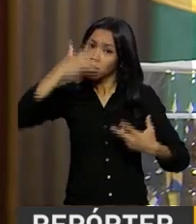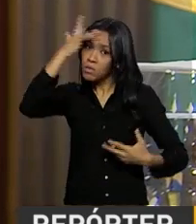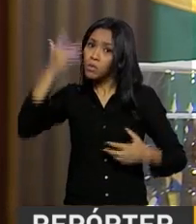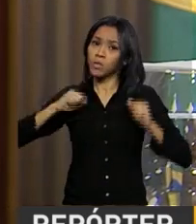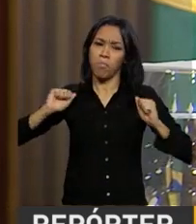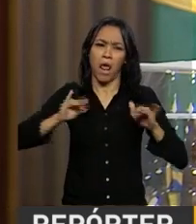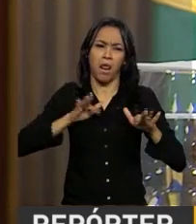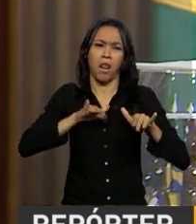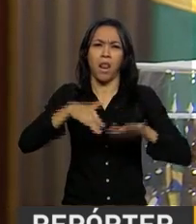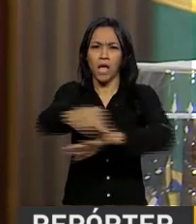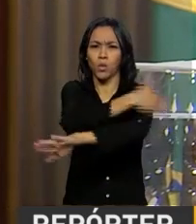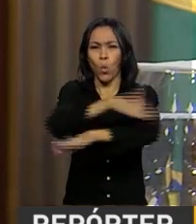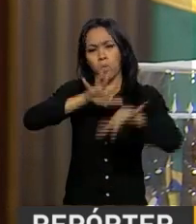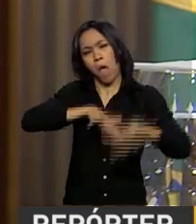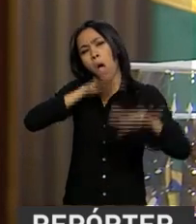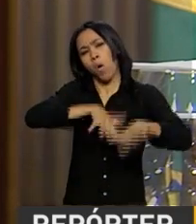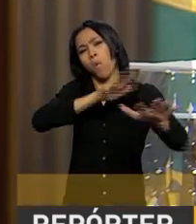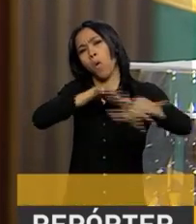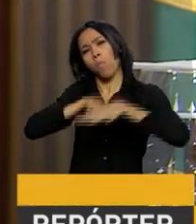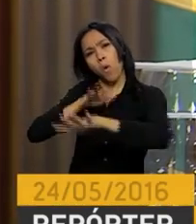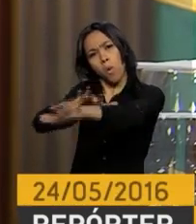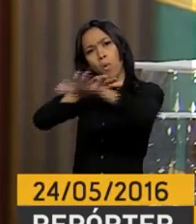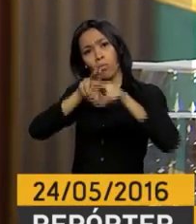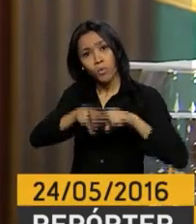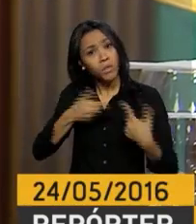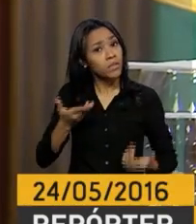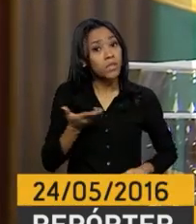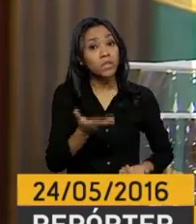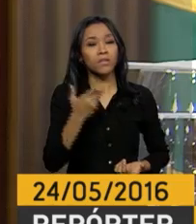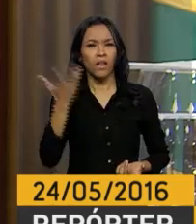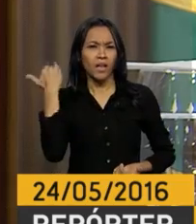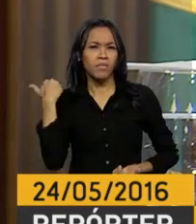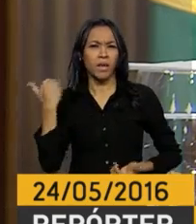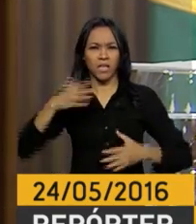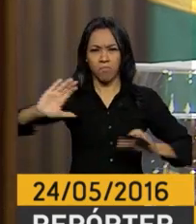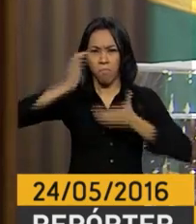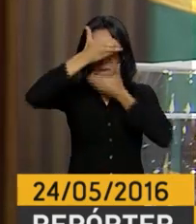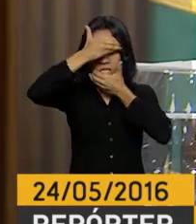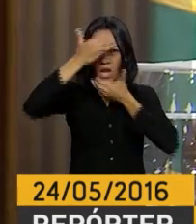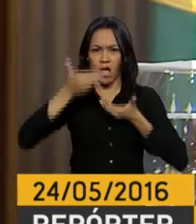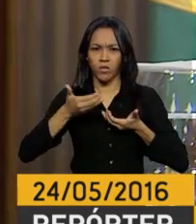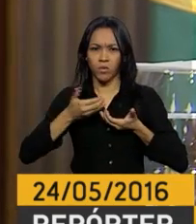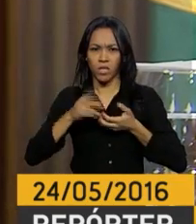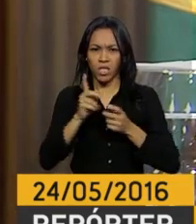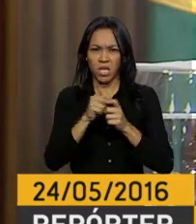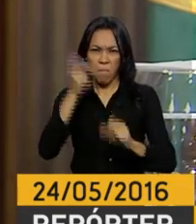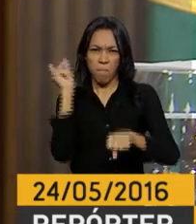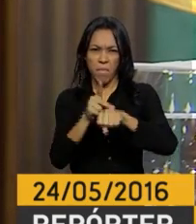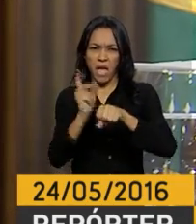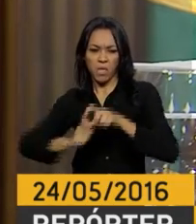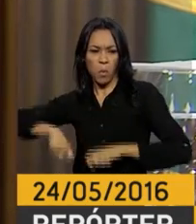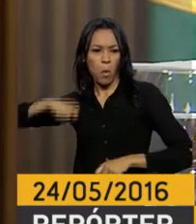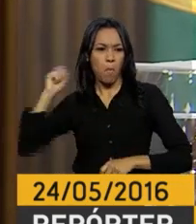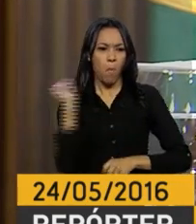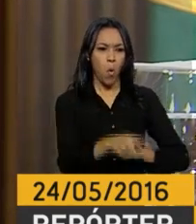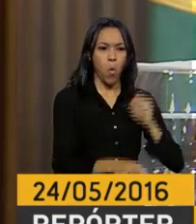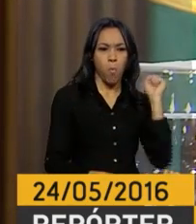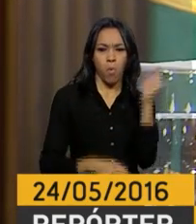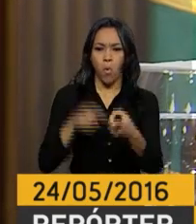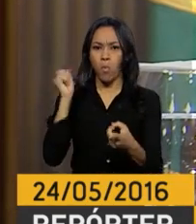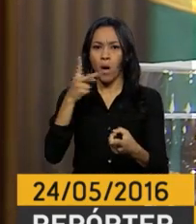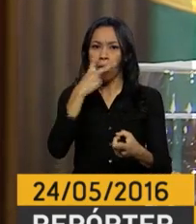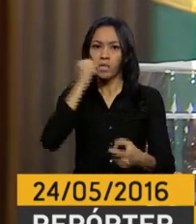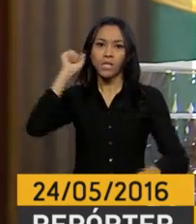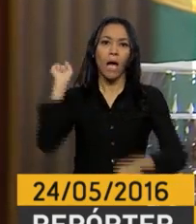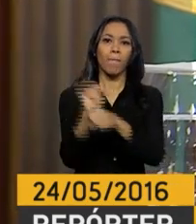densidade? Quando surgiram os chamados mascarados, os black blocs, que começaram a depredar, destruir, e daí o movimento acabou.